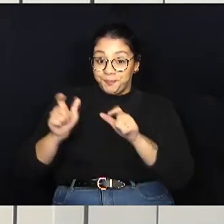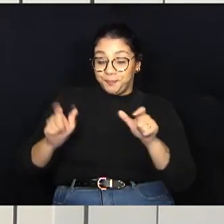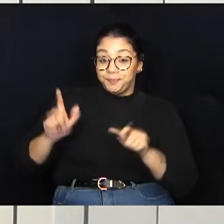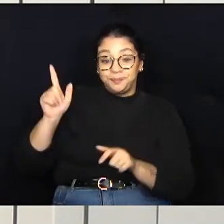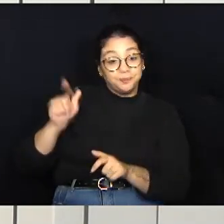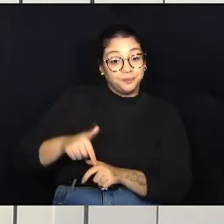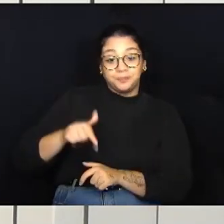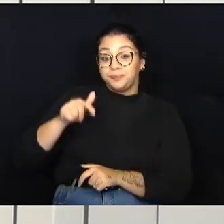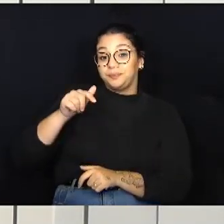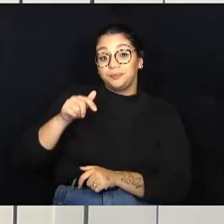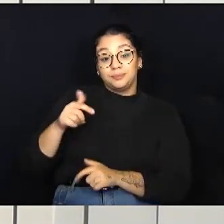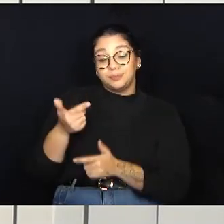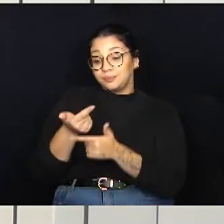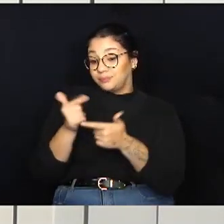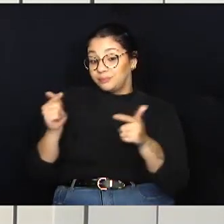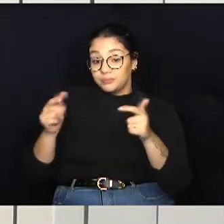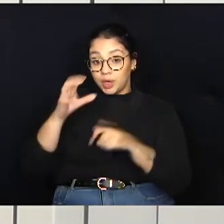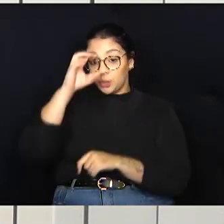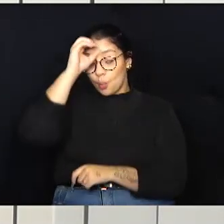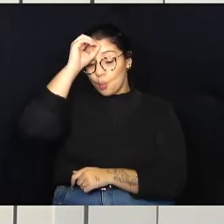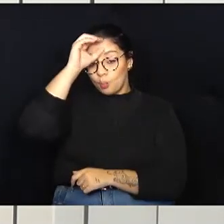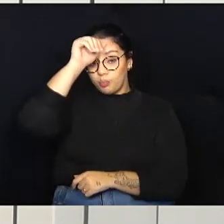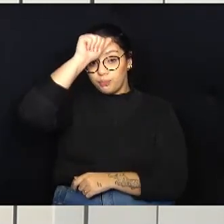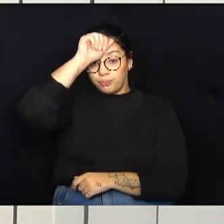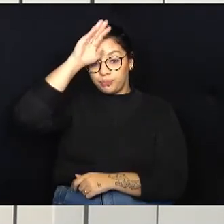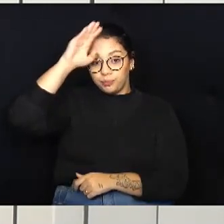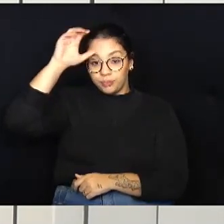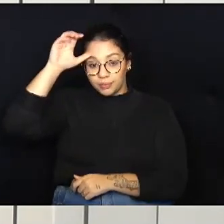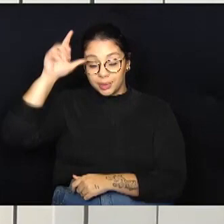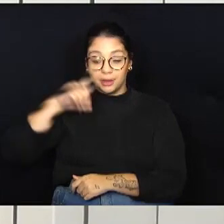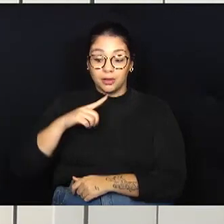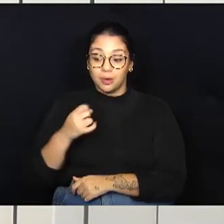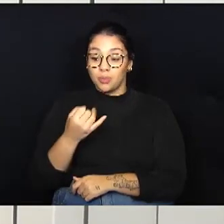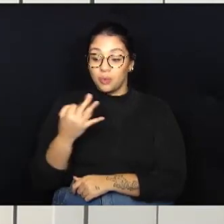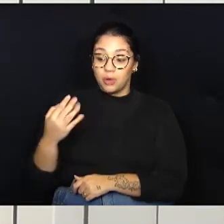consideradas analfabetas absolutas. O número representa